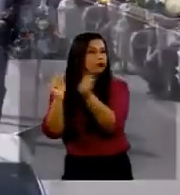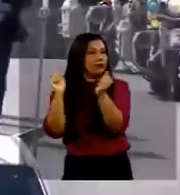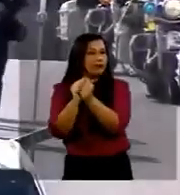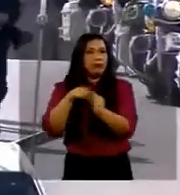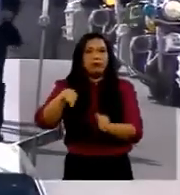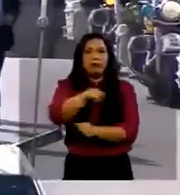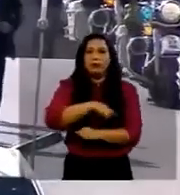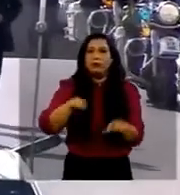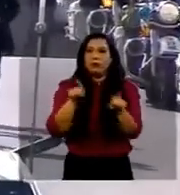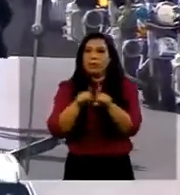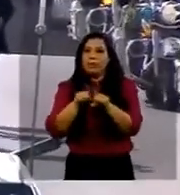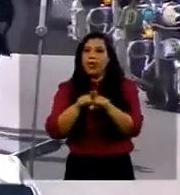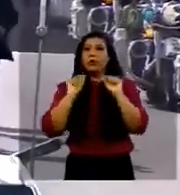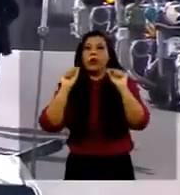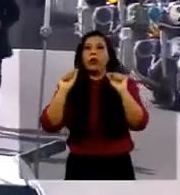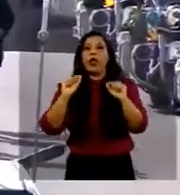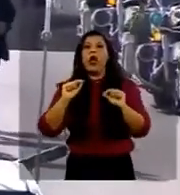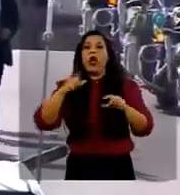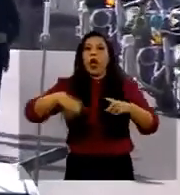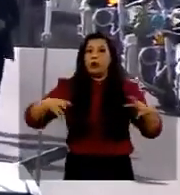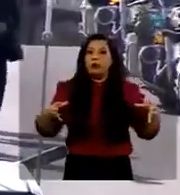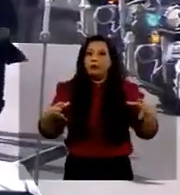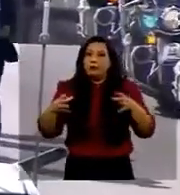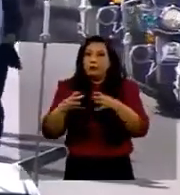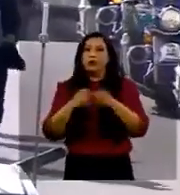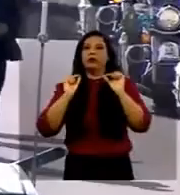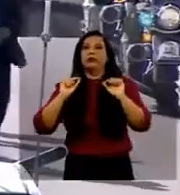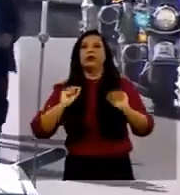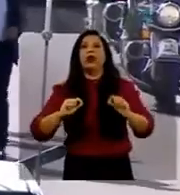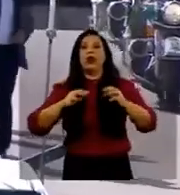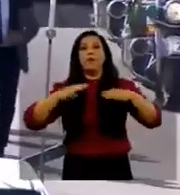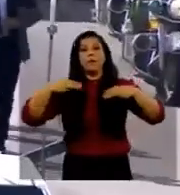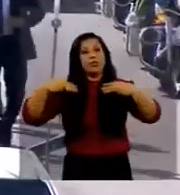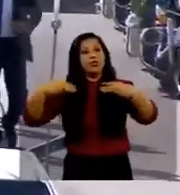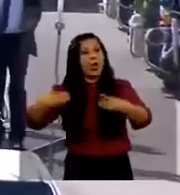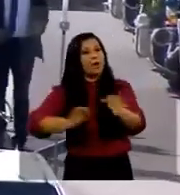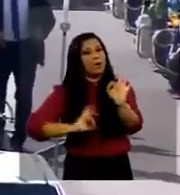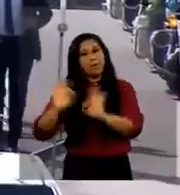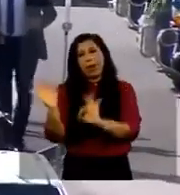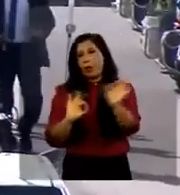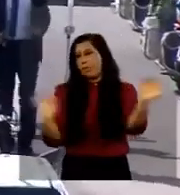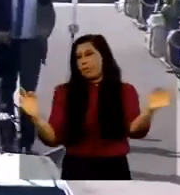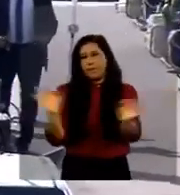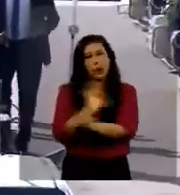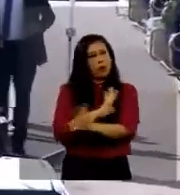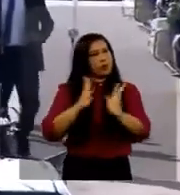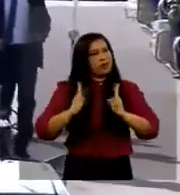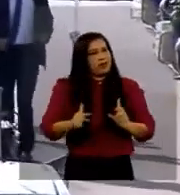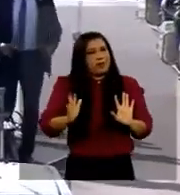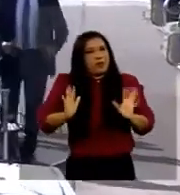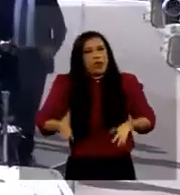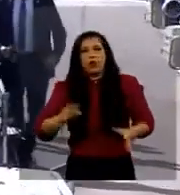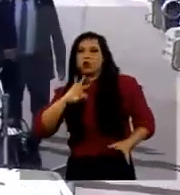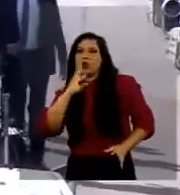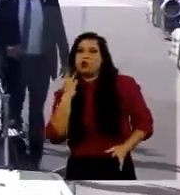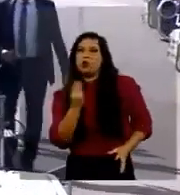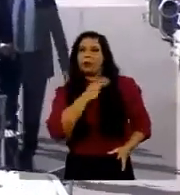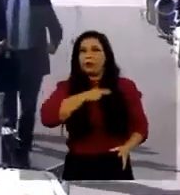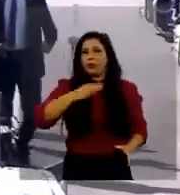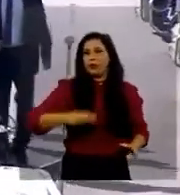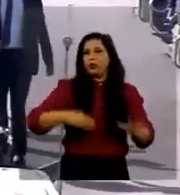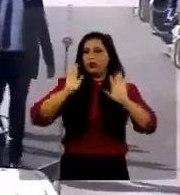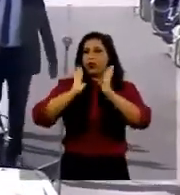esse período eles formataram então aí os seus ministérios, todos os ministros que foram